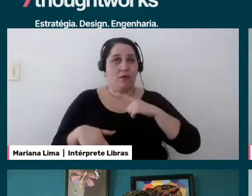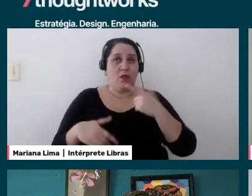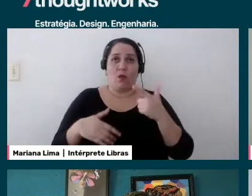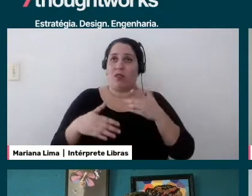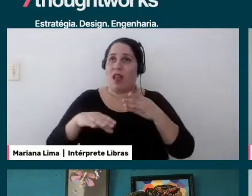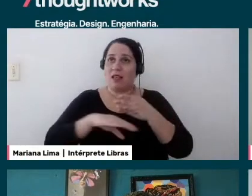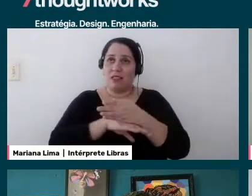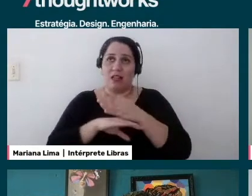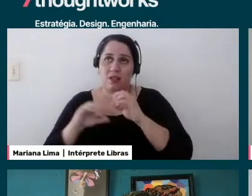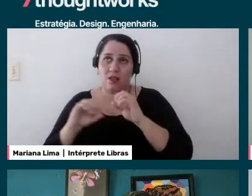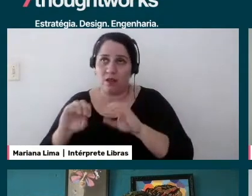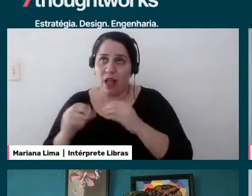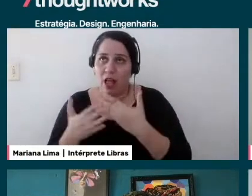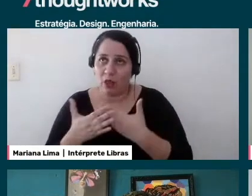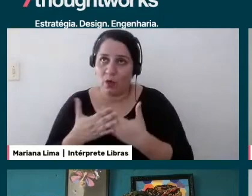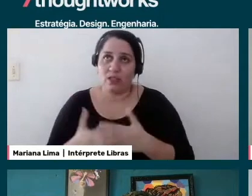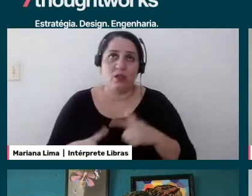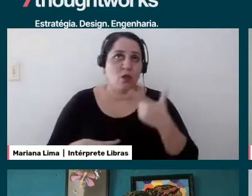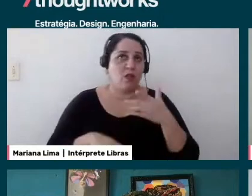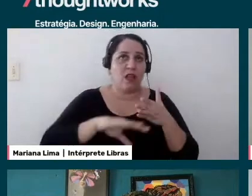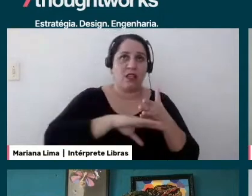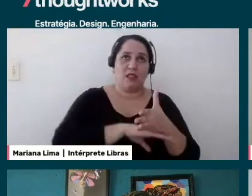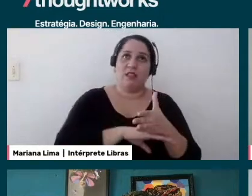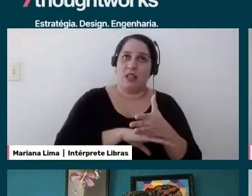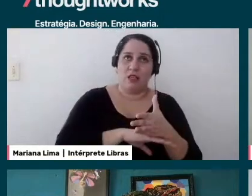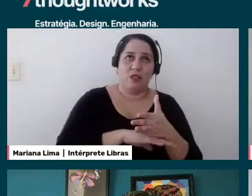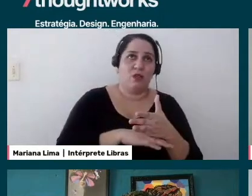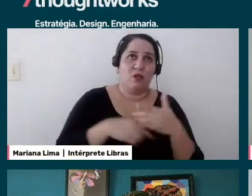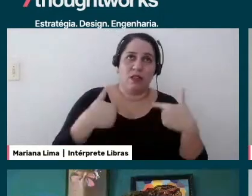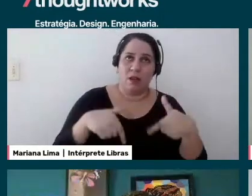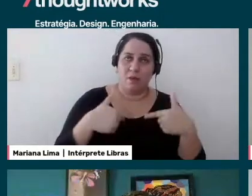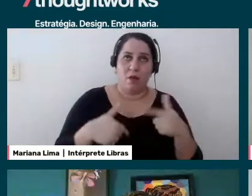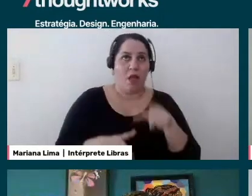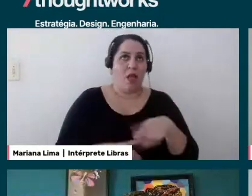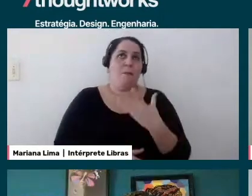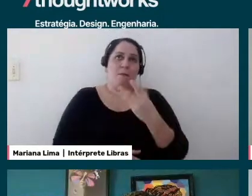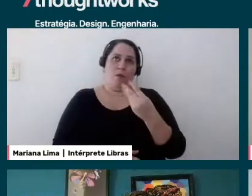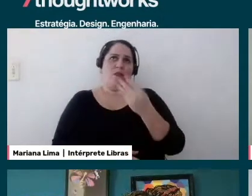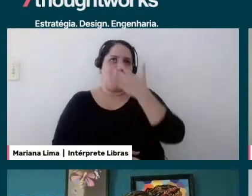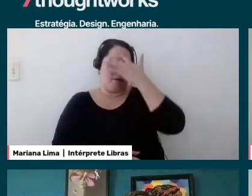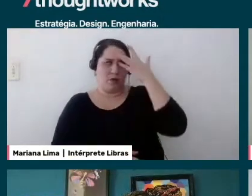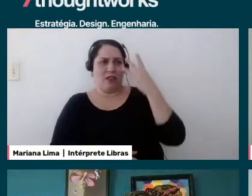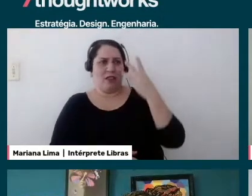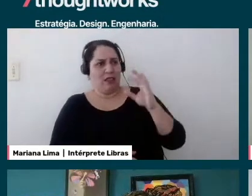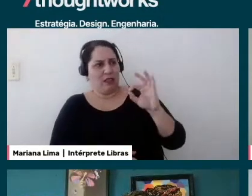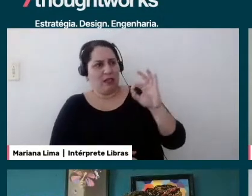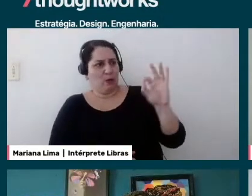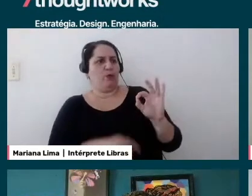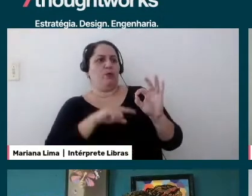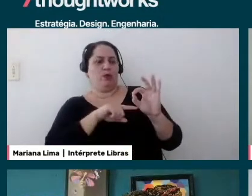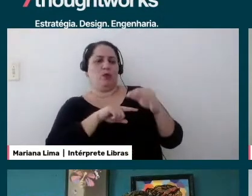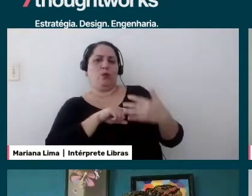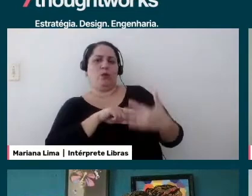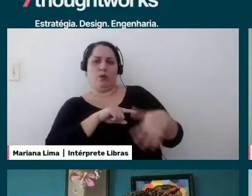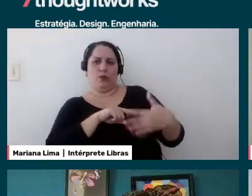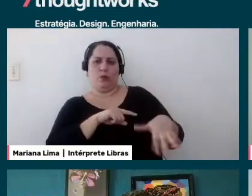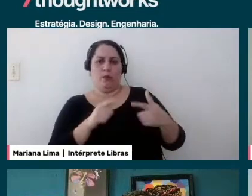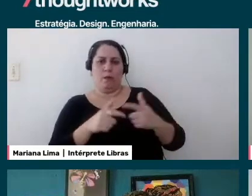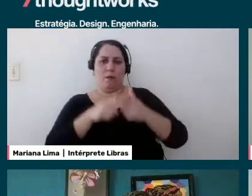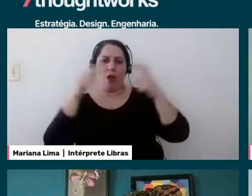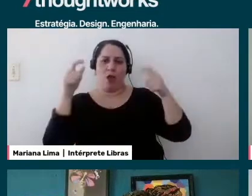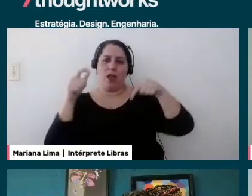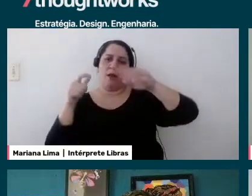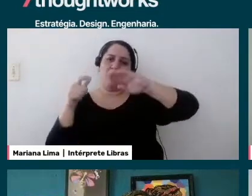à educação e sem ter acesso ao mercado de trabalho. 1/3, gente, é muita gente. Assim, a gente acabou de falar que é o maior grupo étnico do